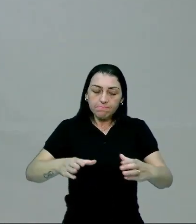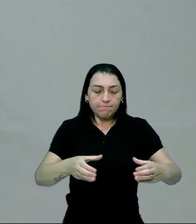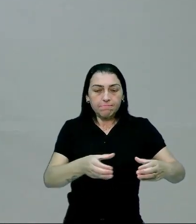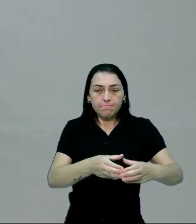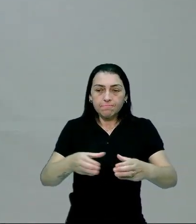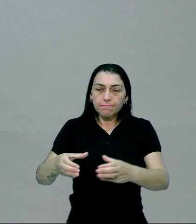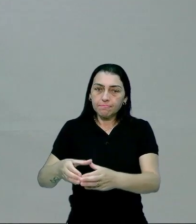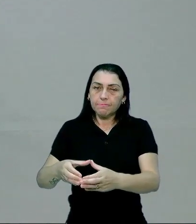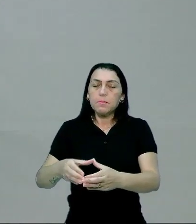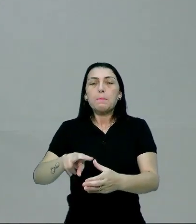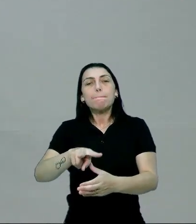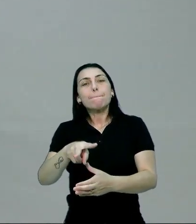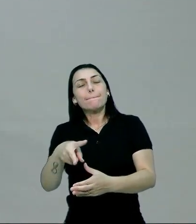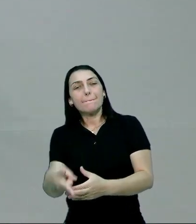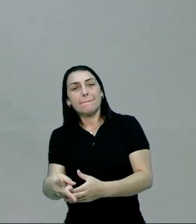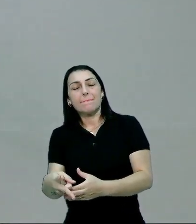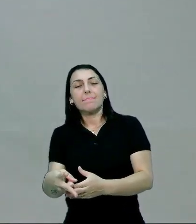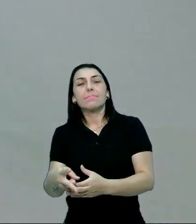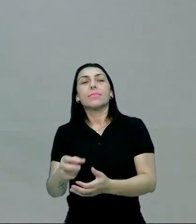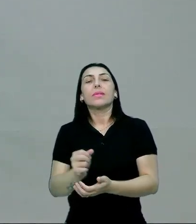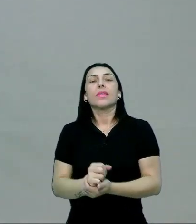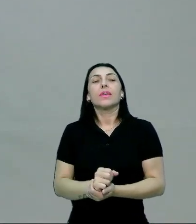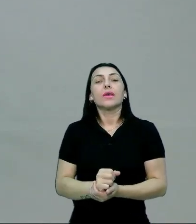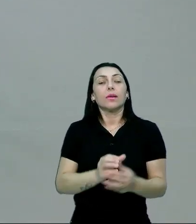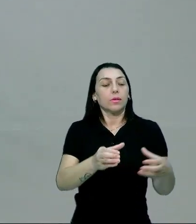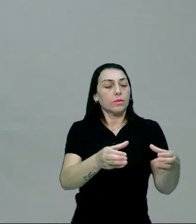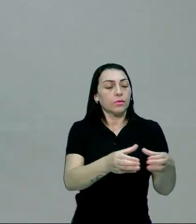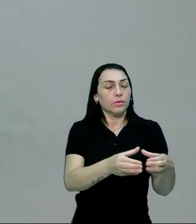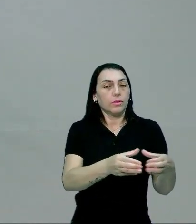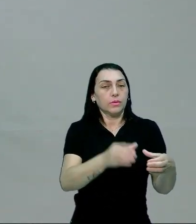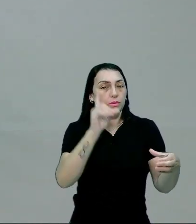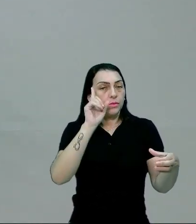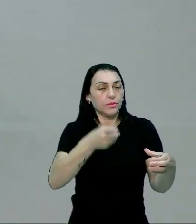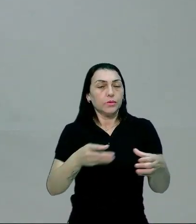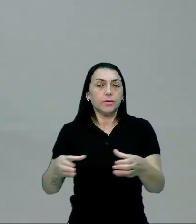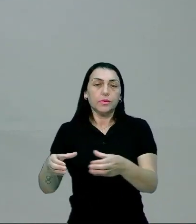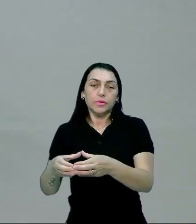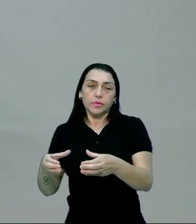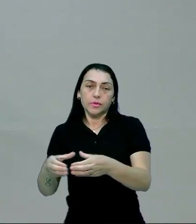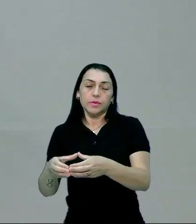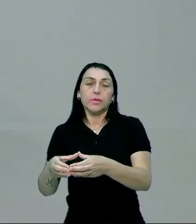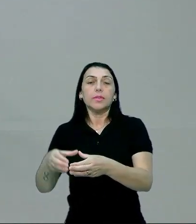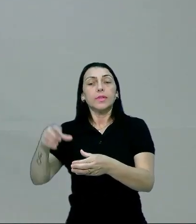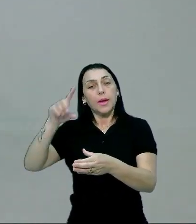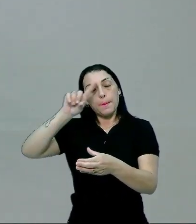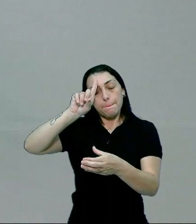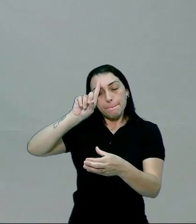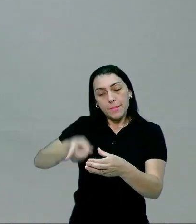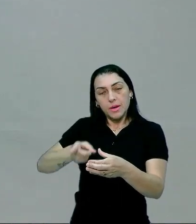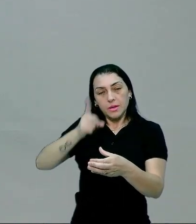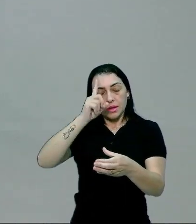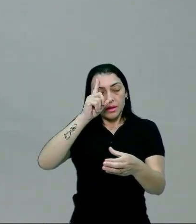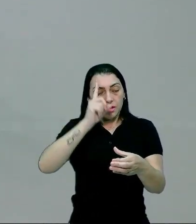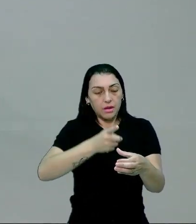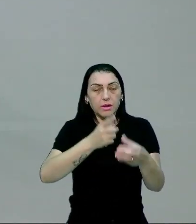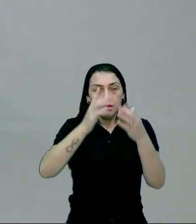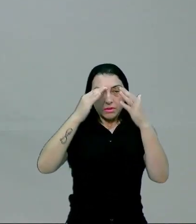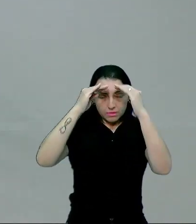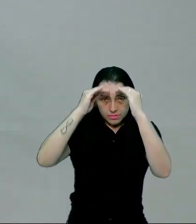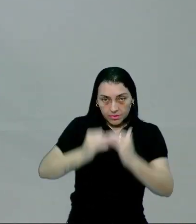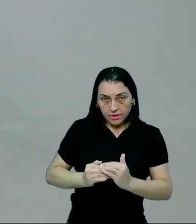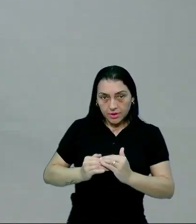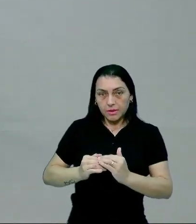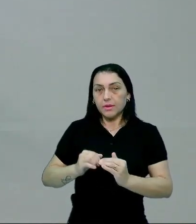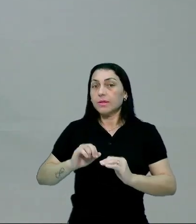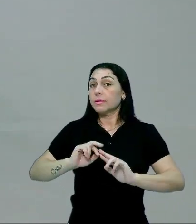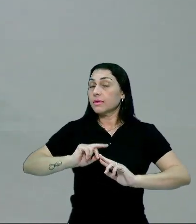Essa contradição entre uma classe dominante e uma classe dominada, que não é uma exclusividade